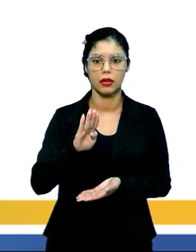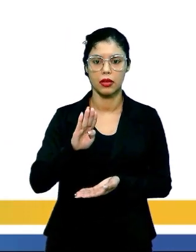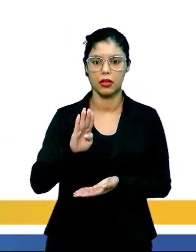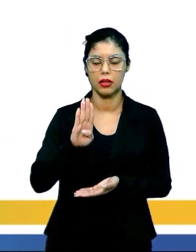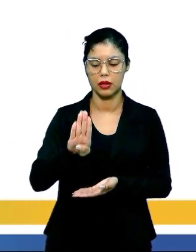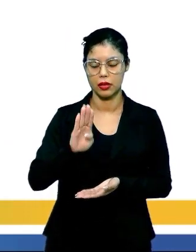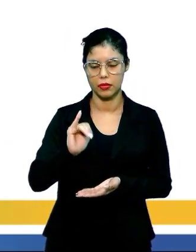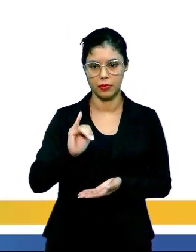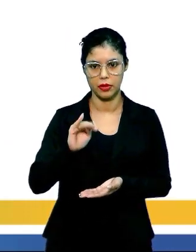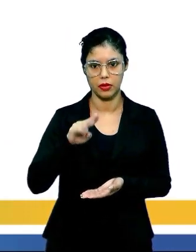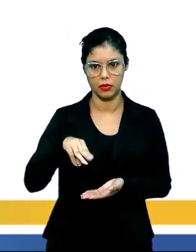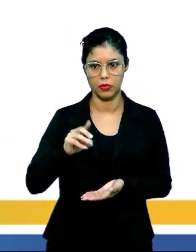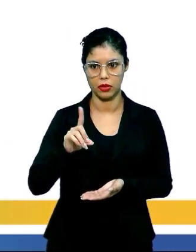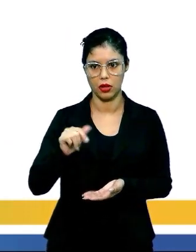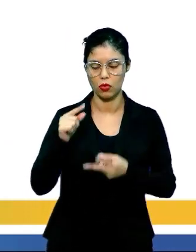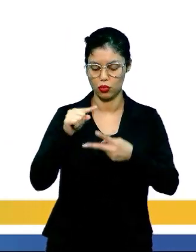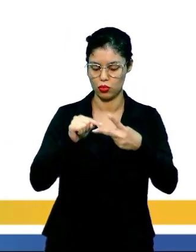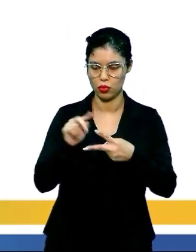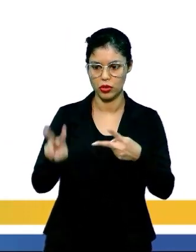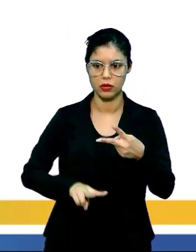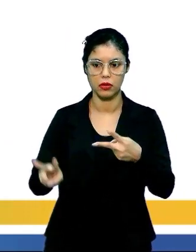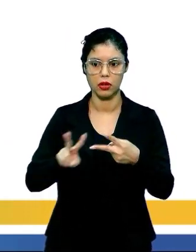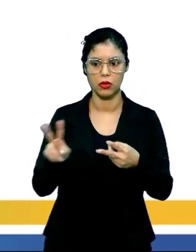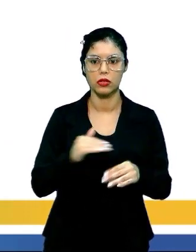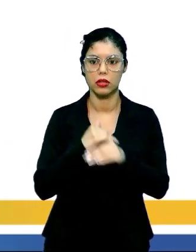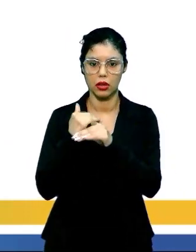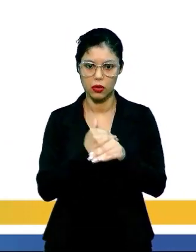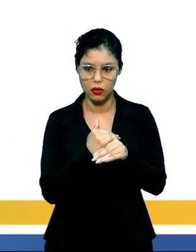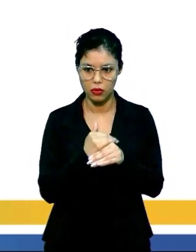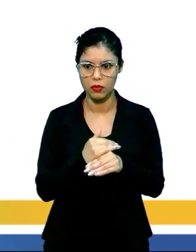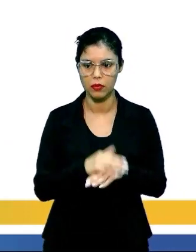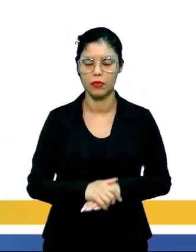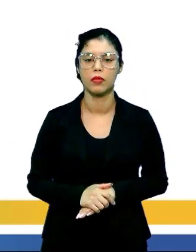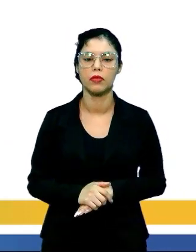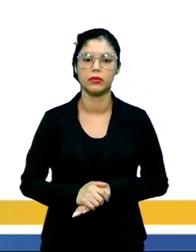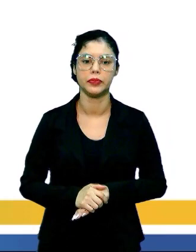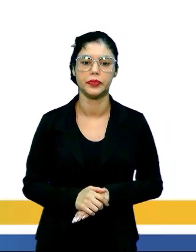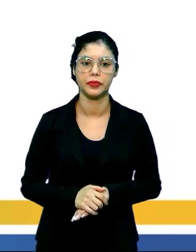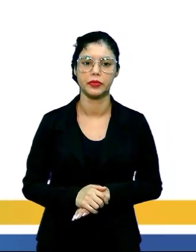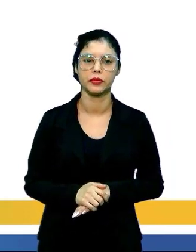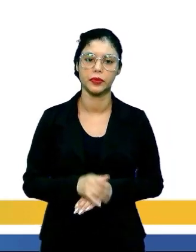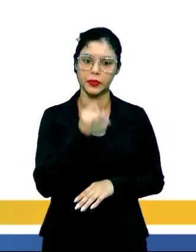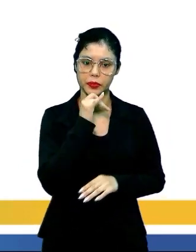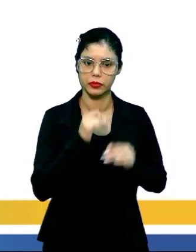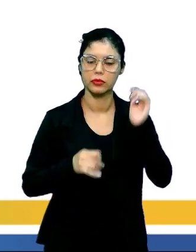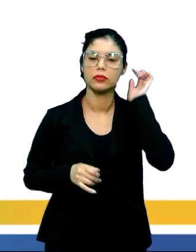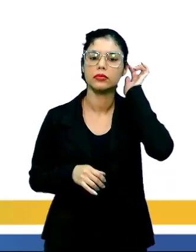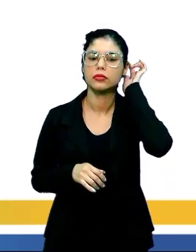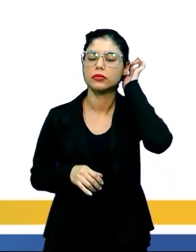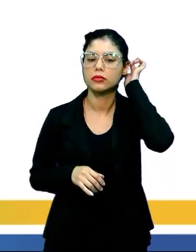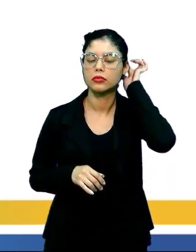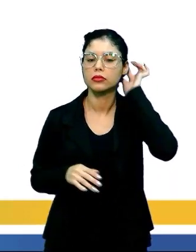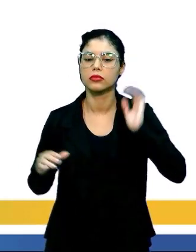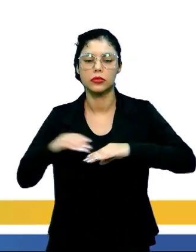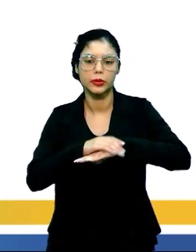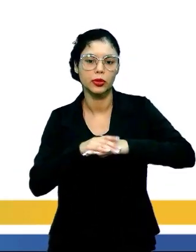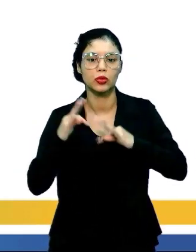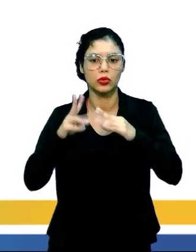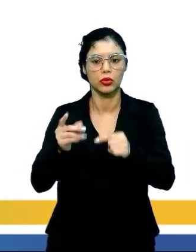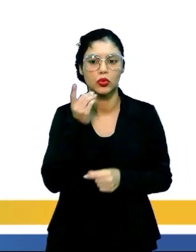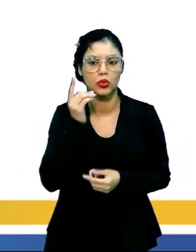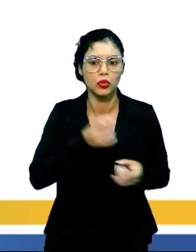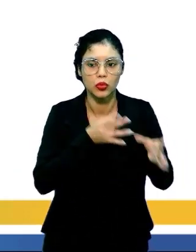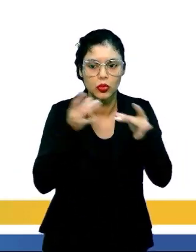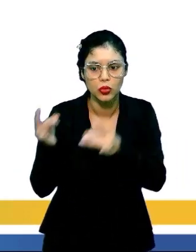de bimodal, porque eu tenho dois valores que são mais frequentes. Exemplo. Em uma sapataria durante um dia